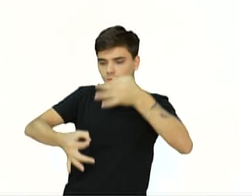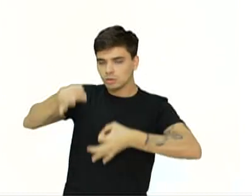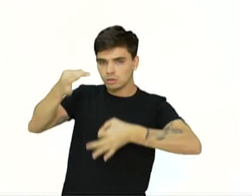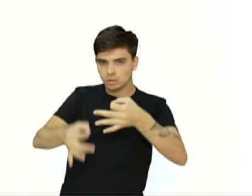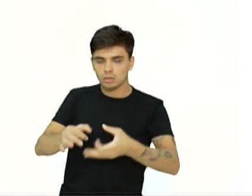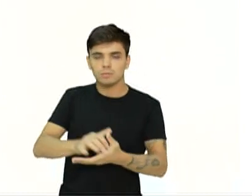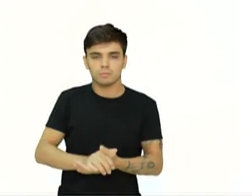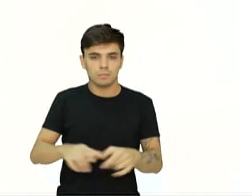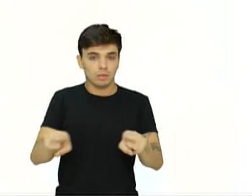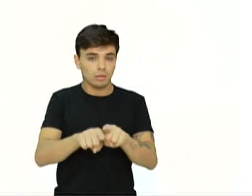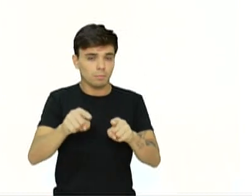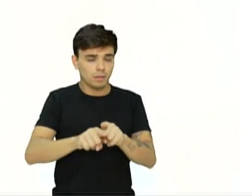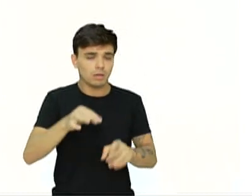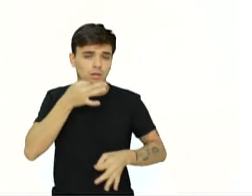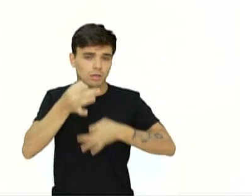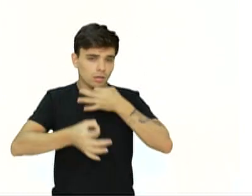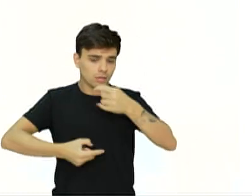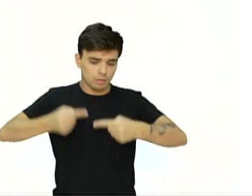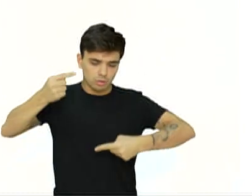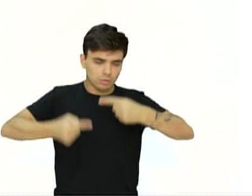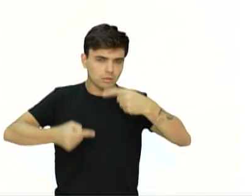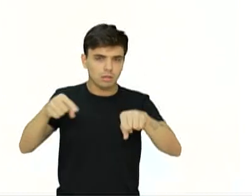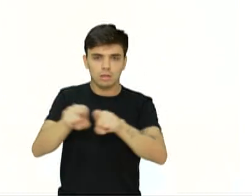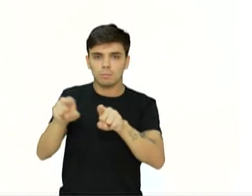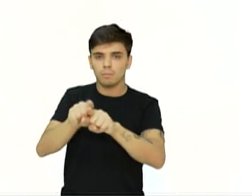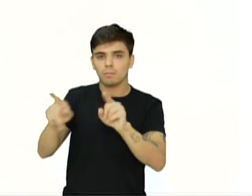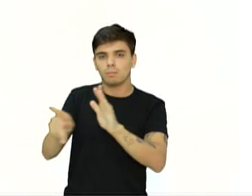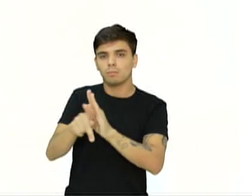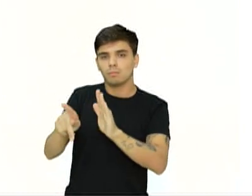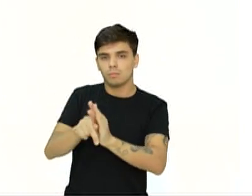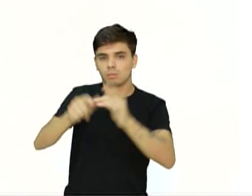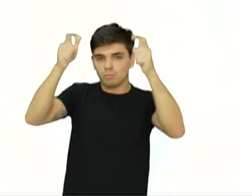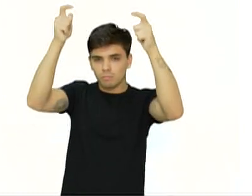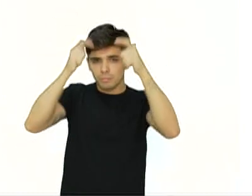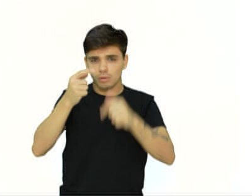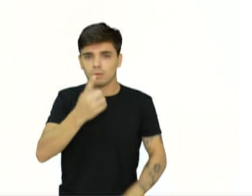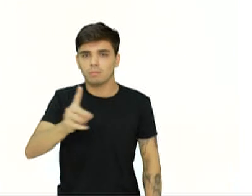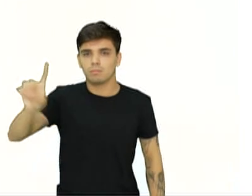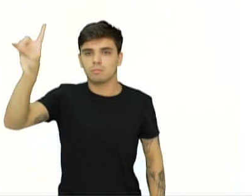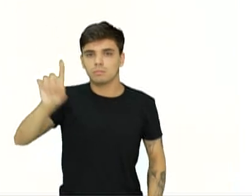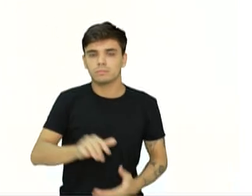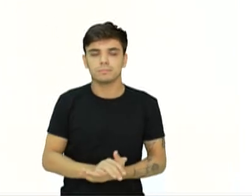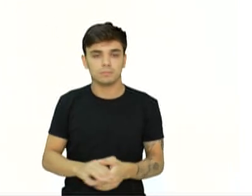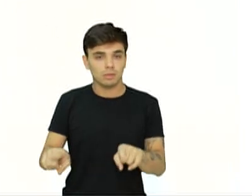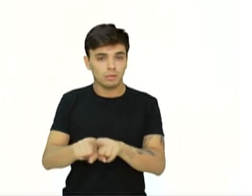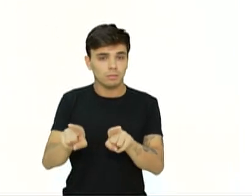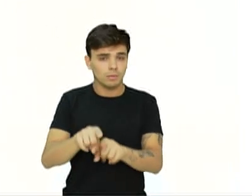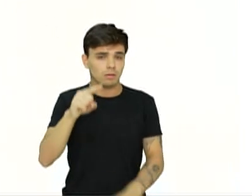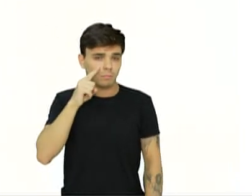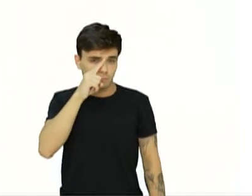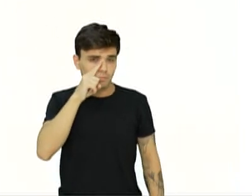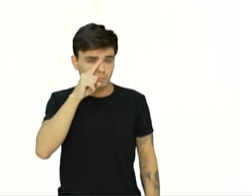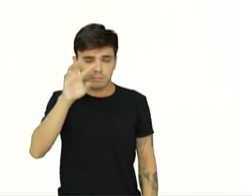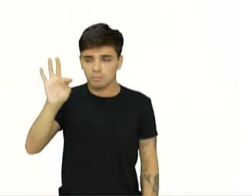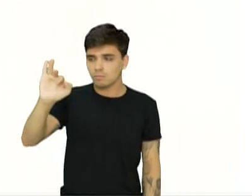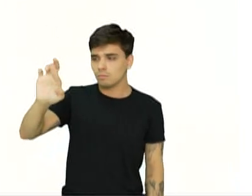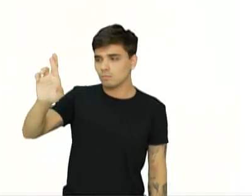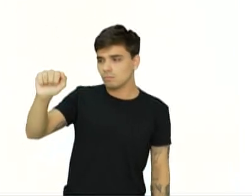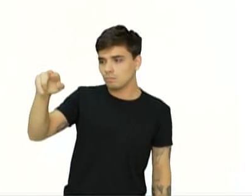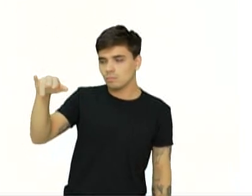né? As críticas de Montesquieu também às monarquias absolutistas, os riscos de tirania em caso